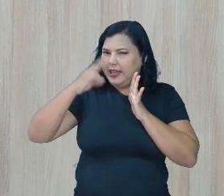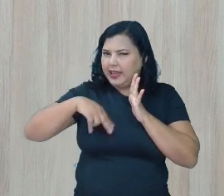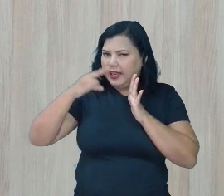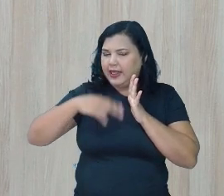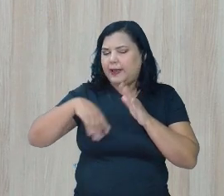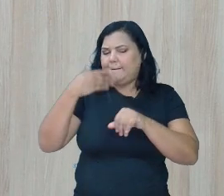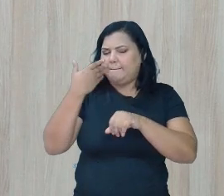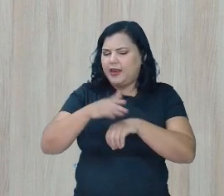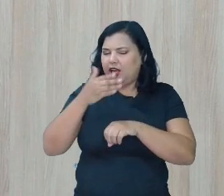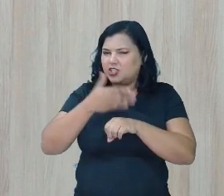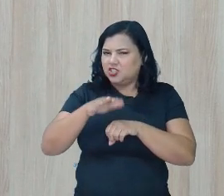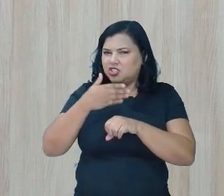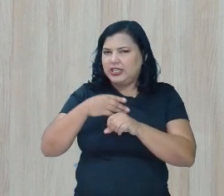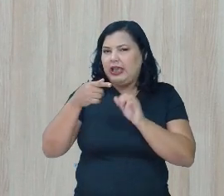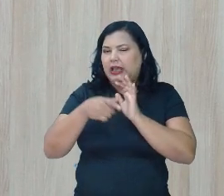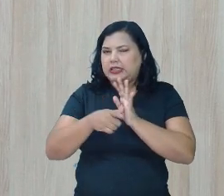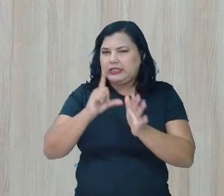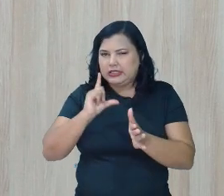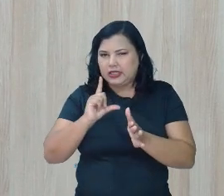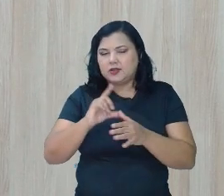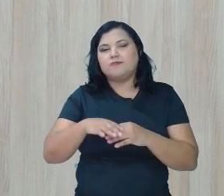a praticar essa leitura,